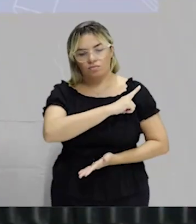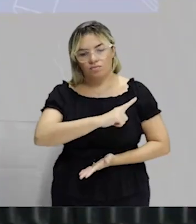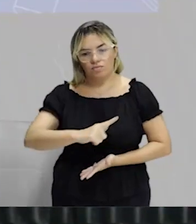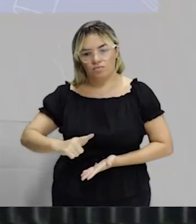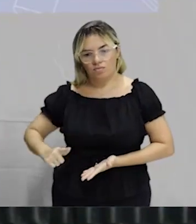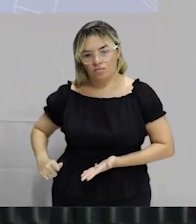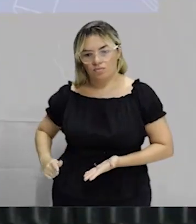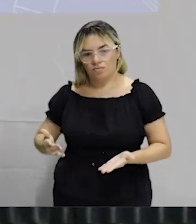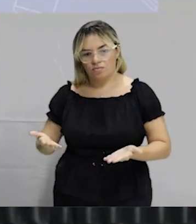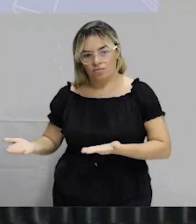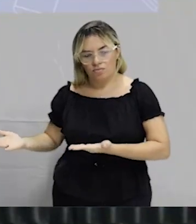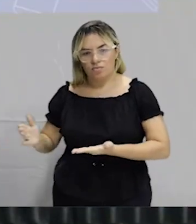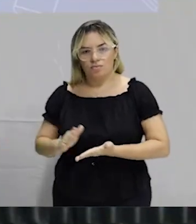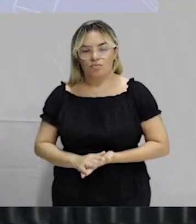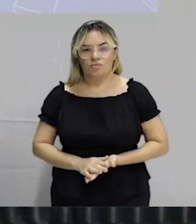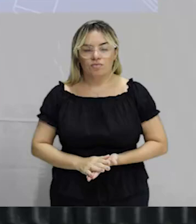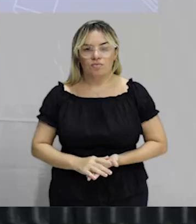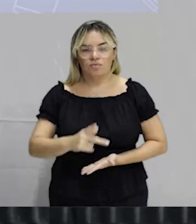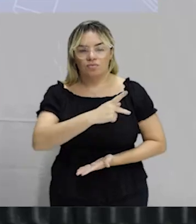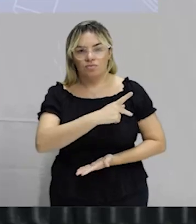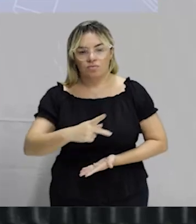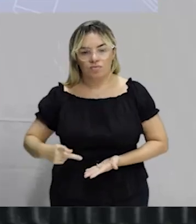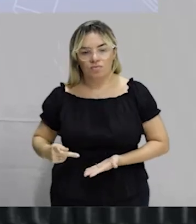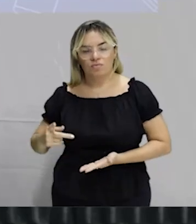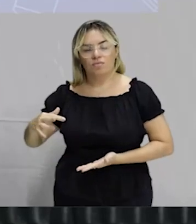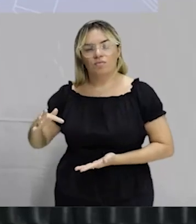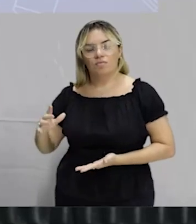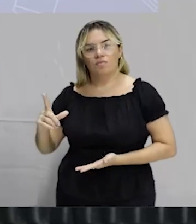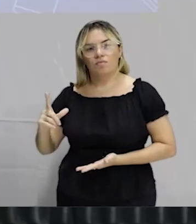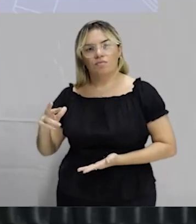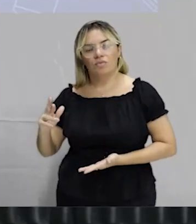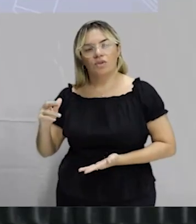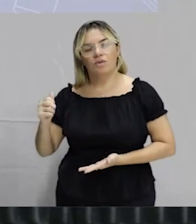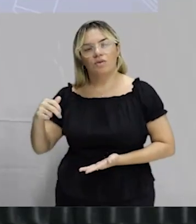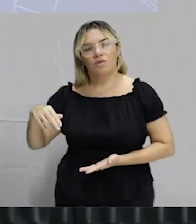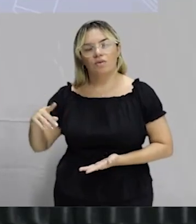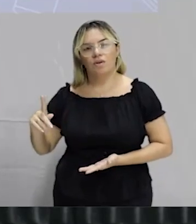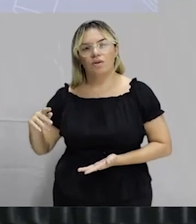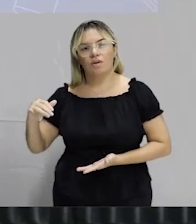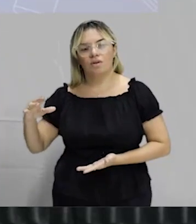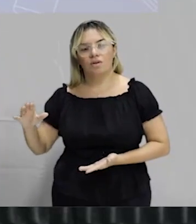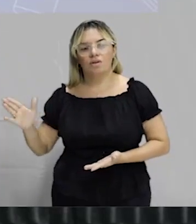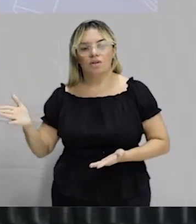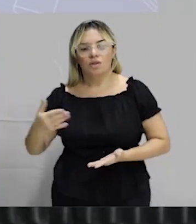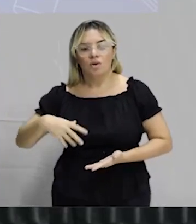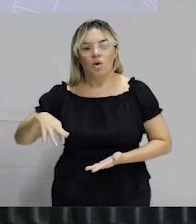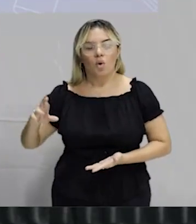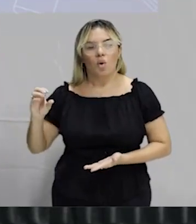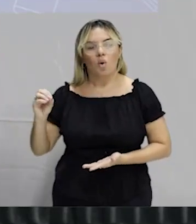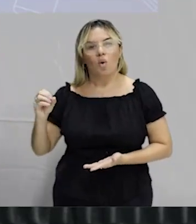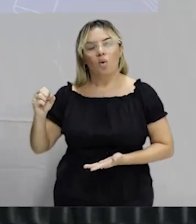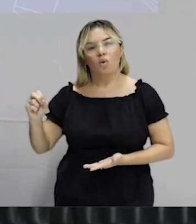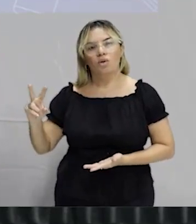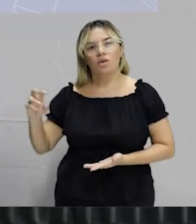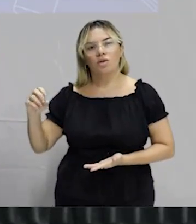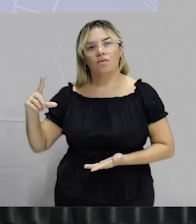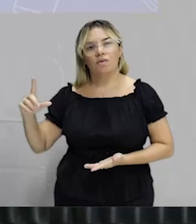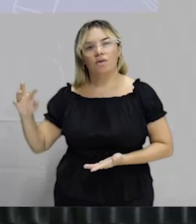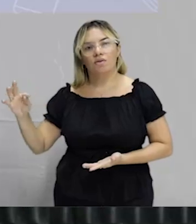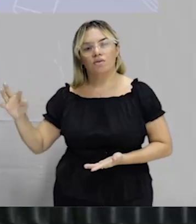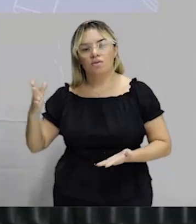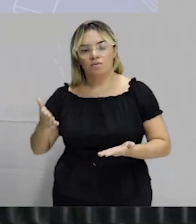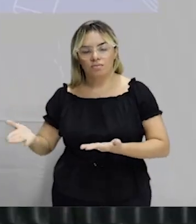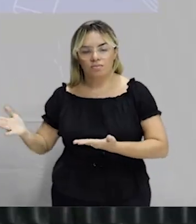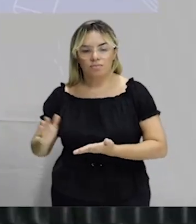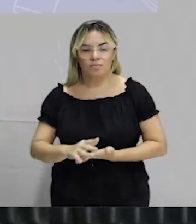governo norte-americano, do presidente Franklin Delano Roosevelt, as medidas